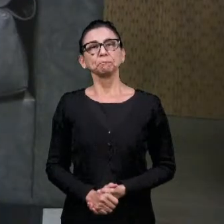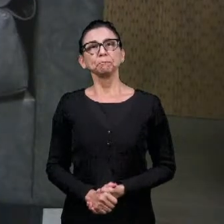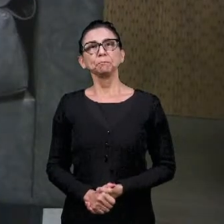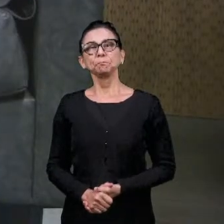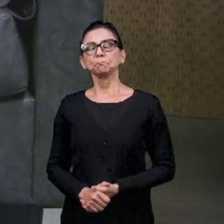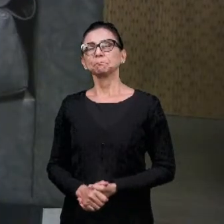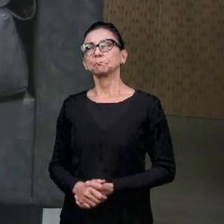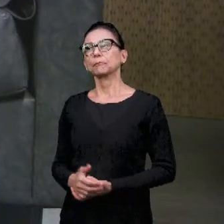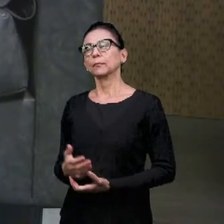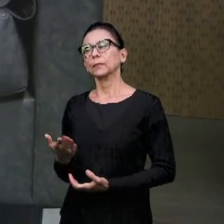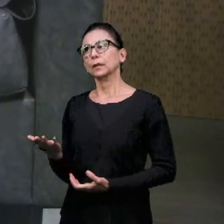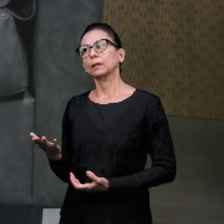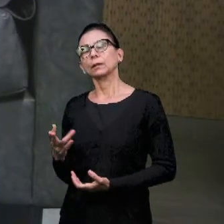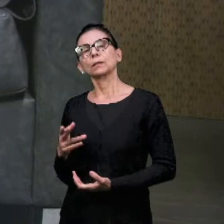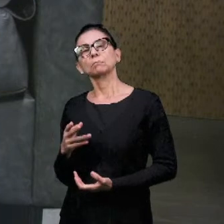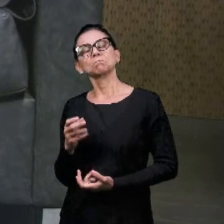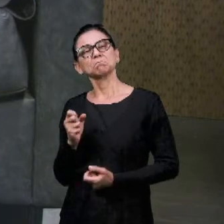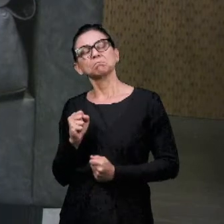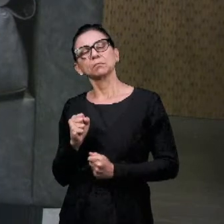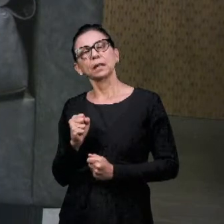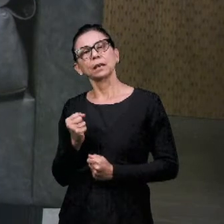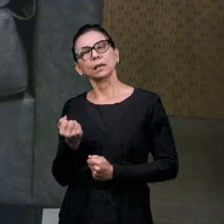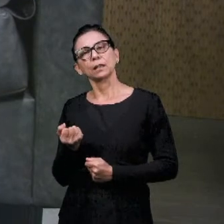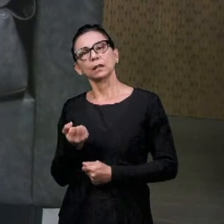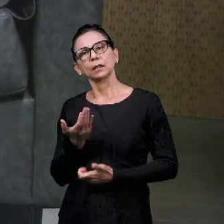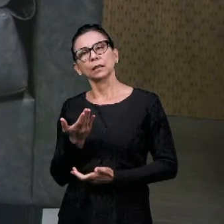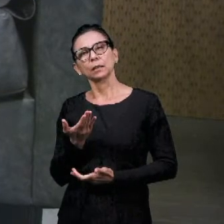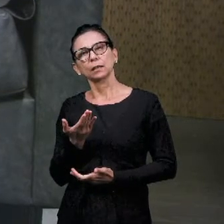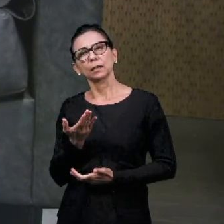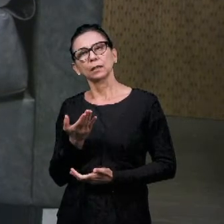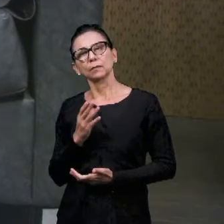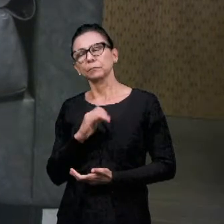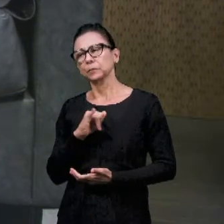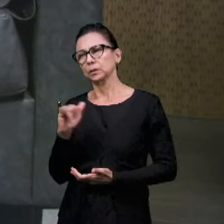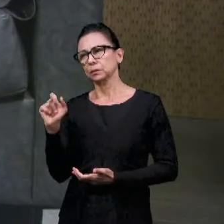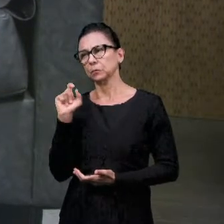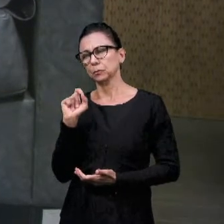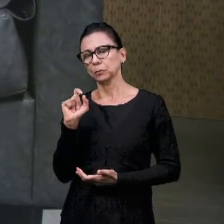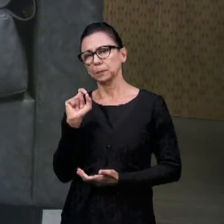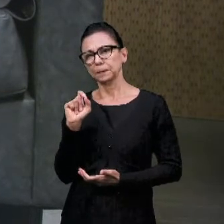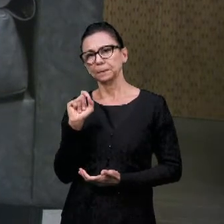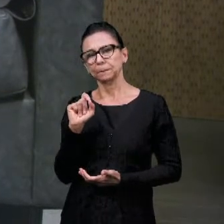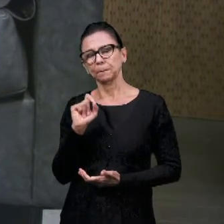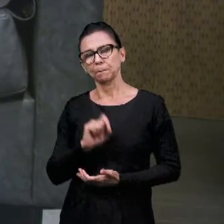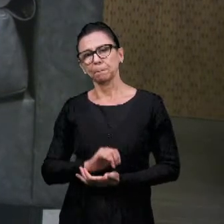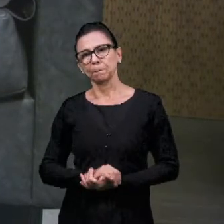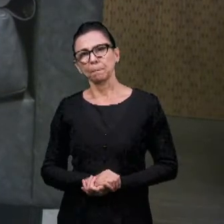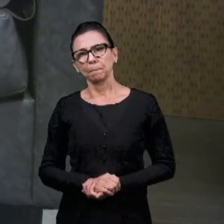A gente pode dizer o seguinte, Antônio Carlos, que